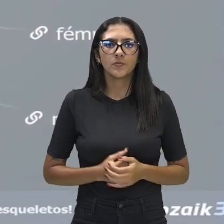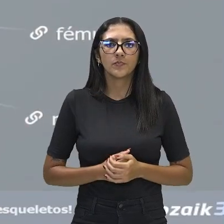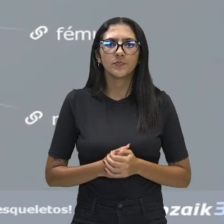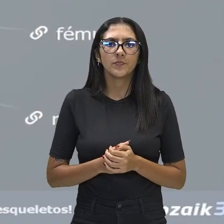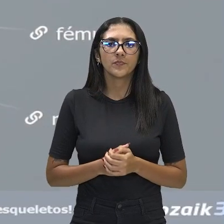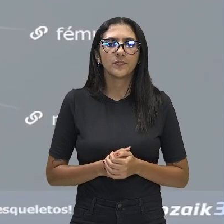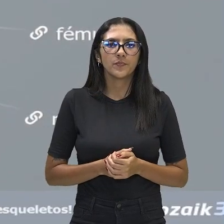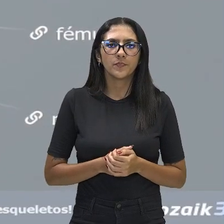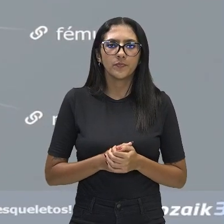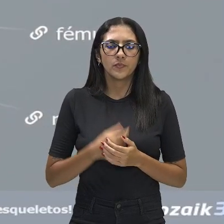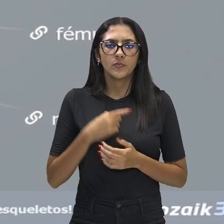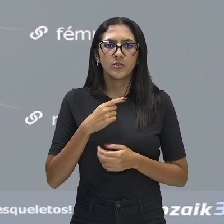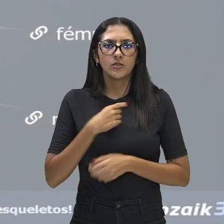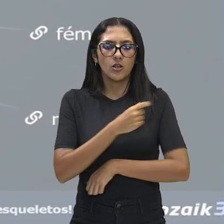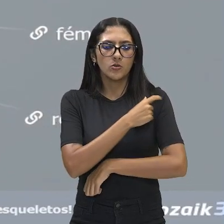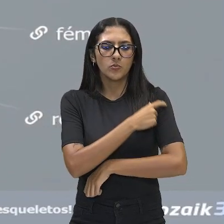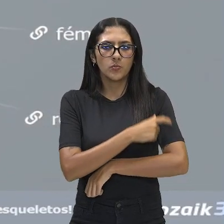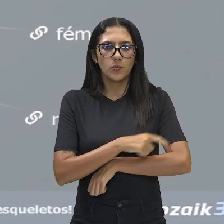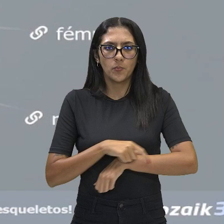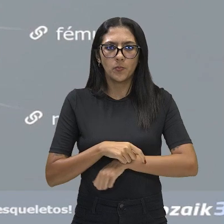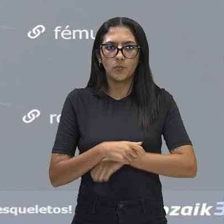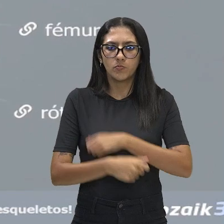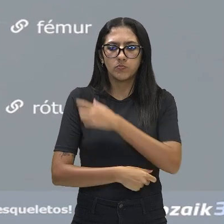composto pelos braços,